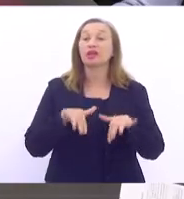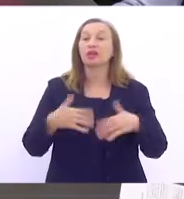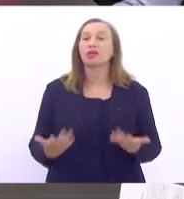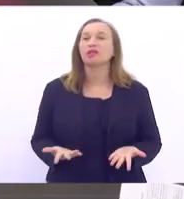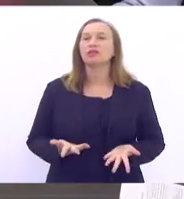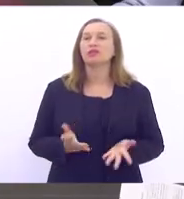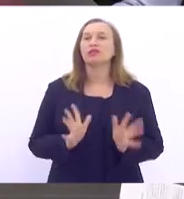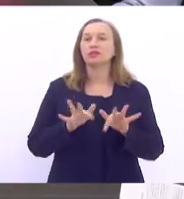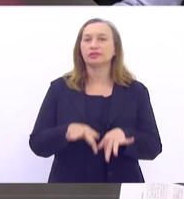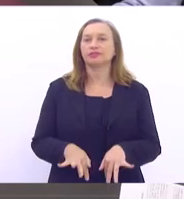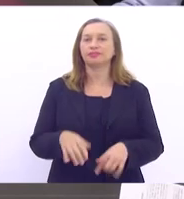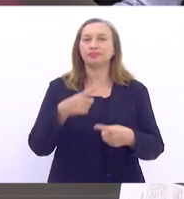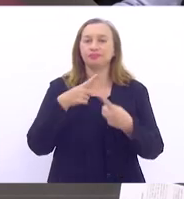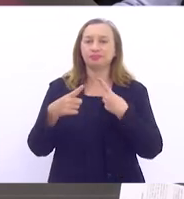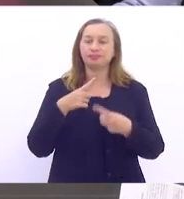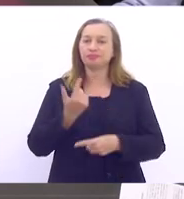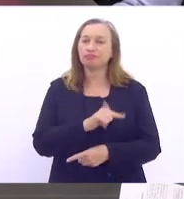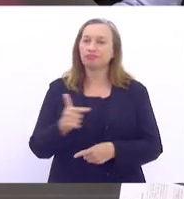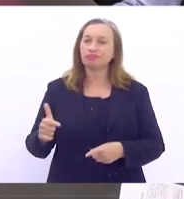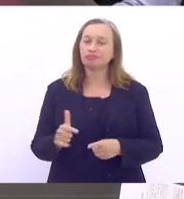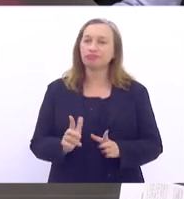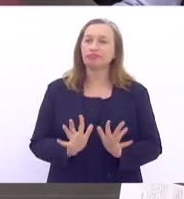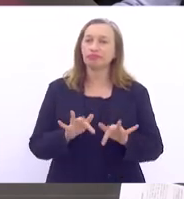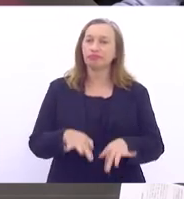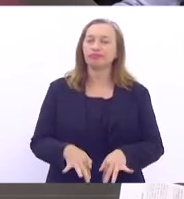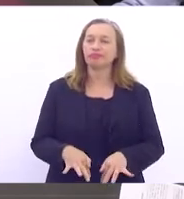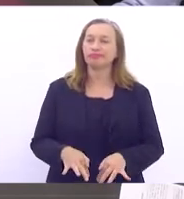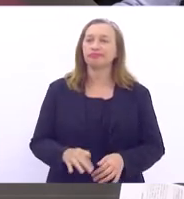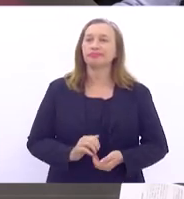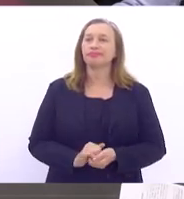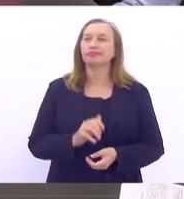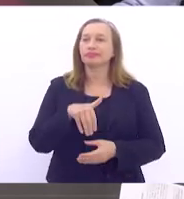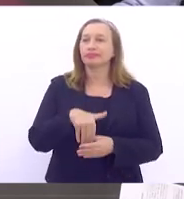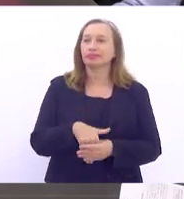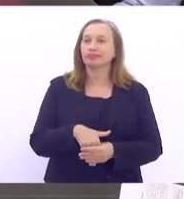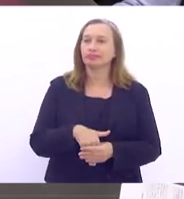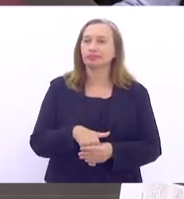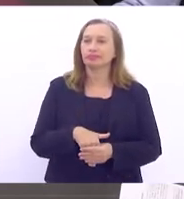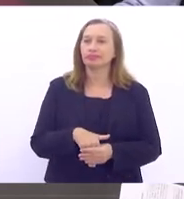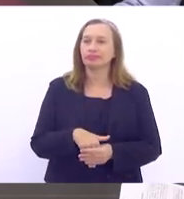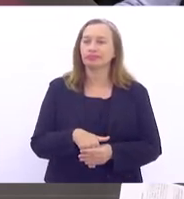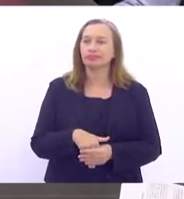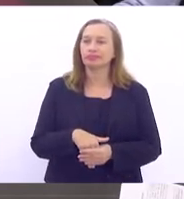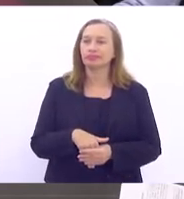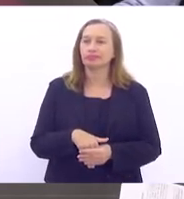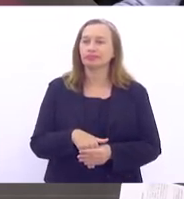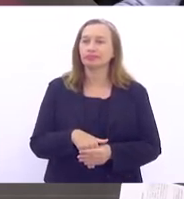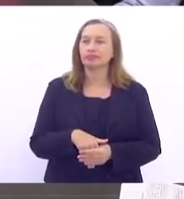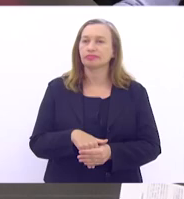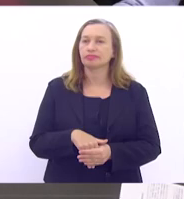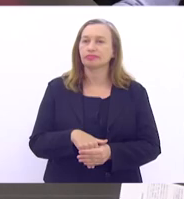discussão, não havendo que queira discutir, encerrada a discussão, coloco em votação o recurso